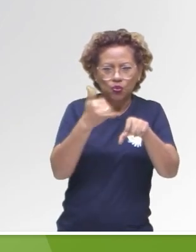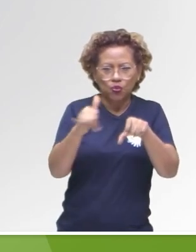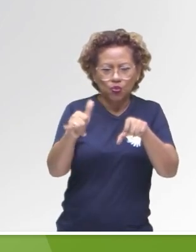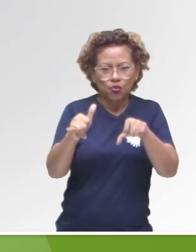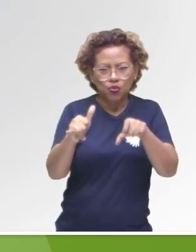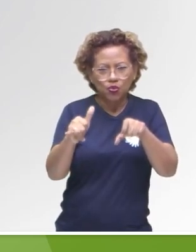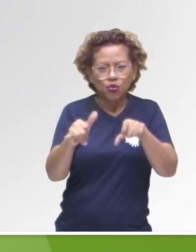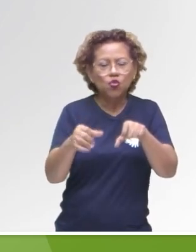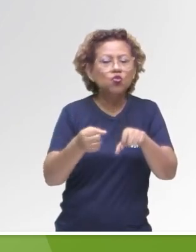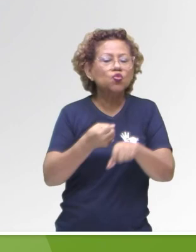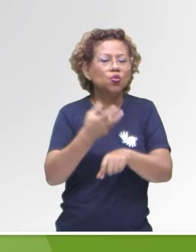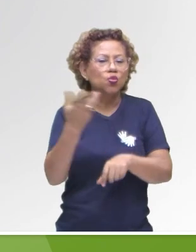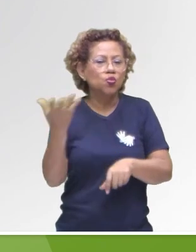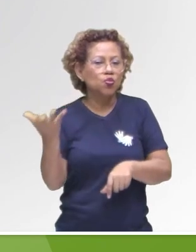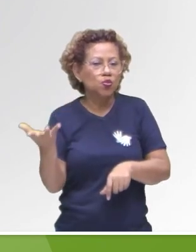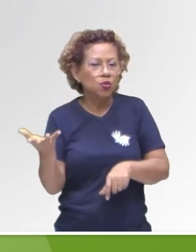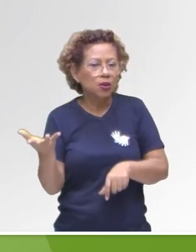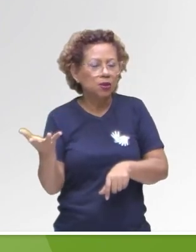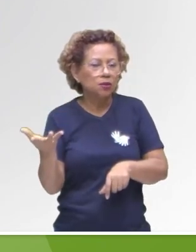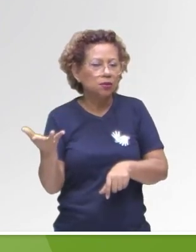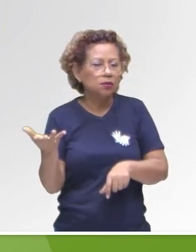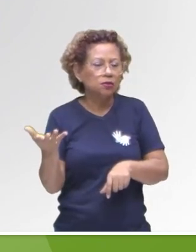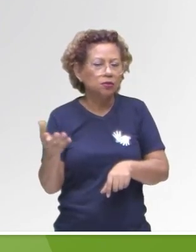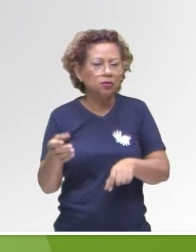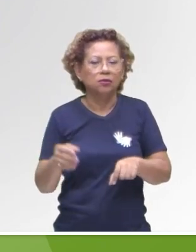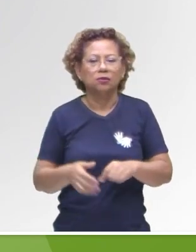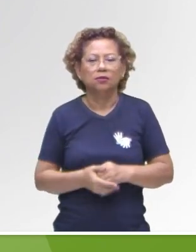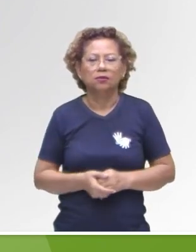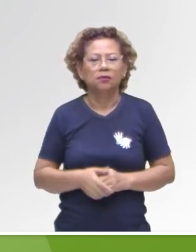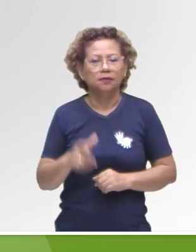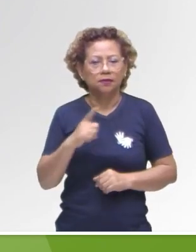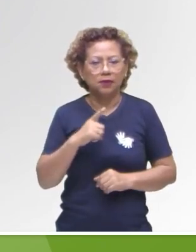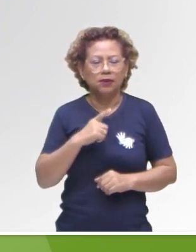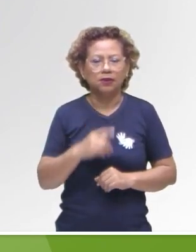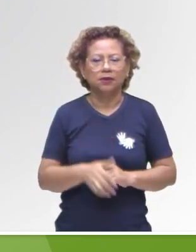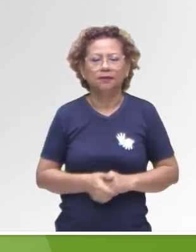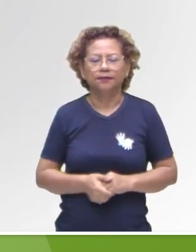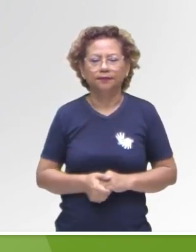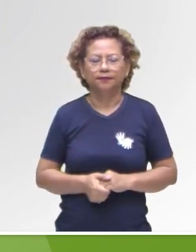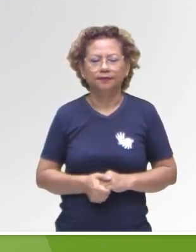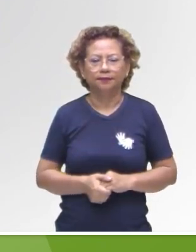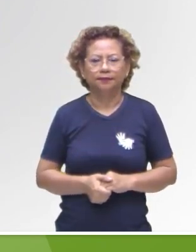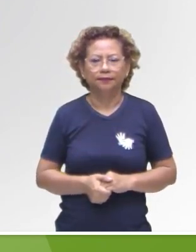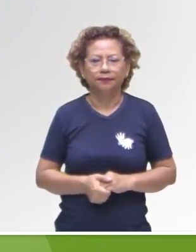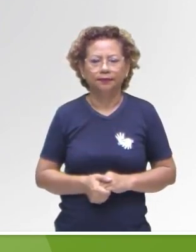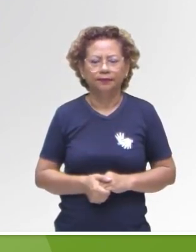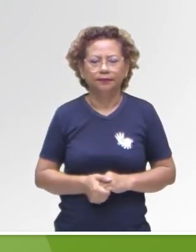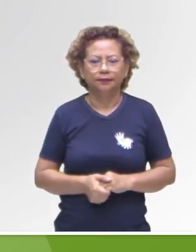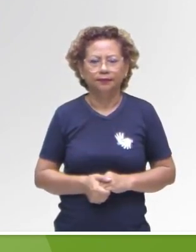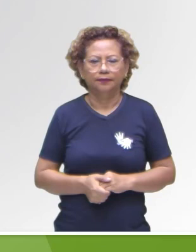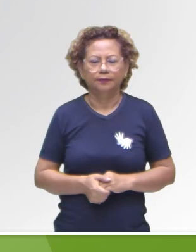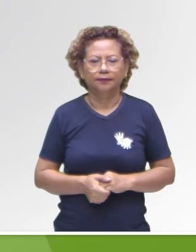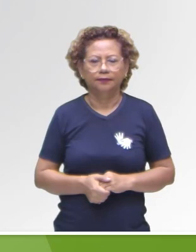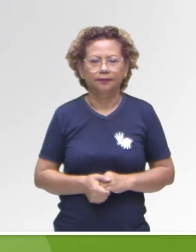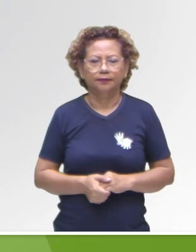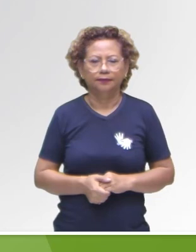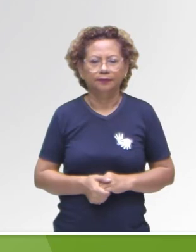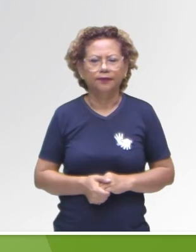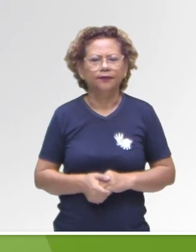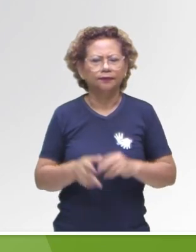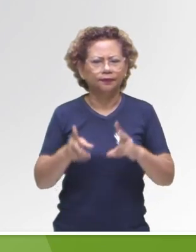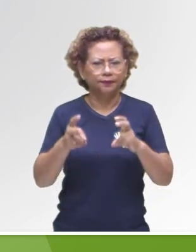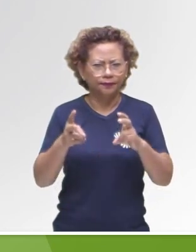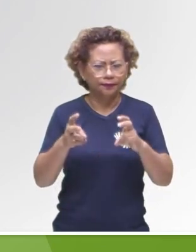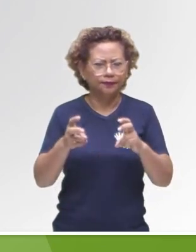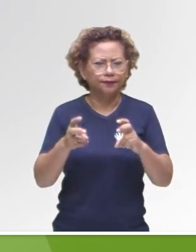Aí, a carga acumulada em cada capacitor, pessoal, é o seguinte. A gente viu lá nas características que a